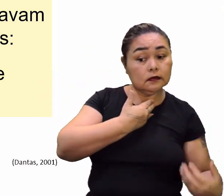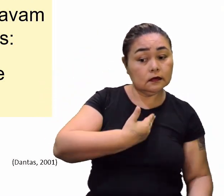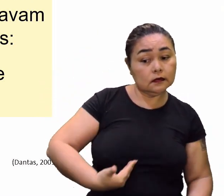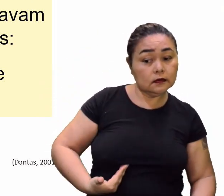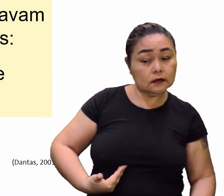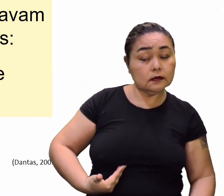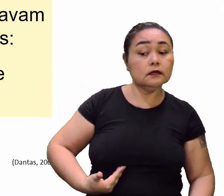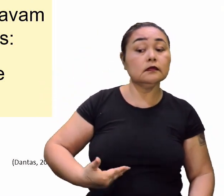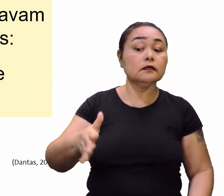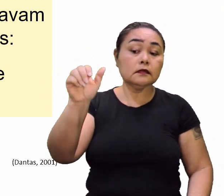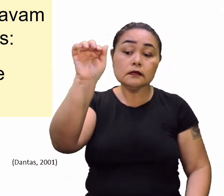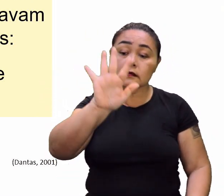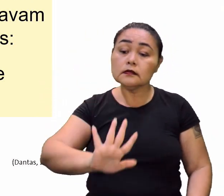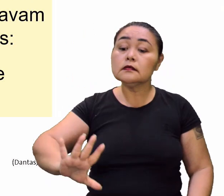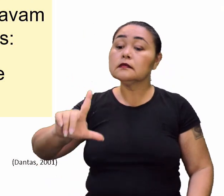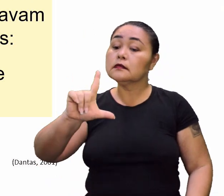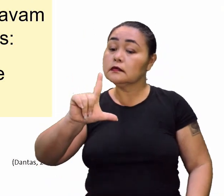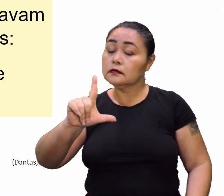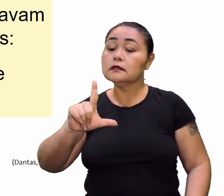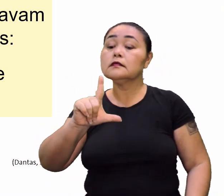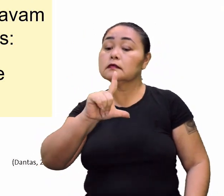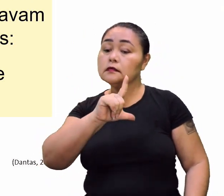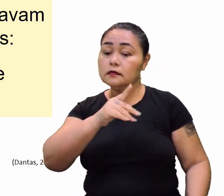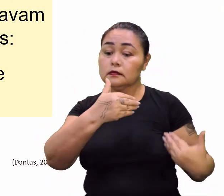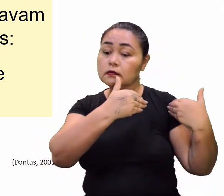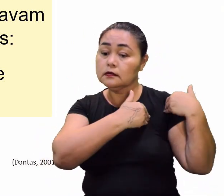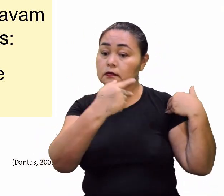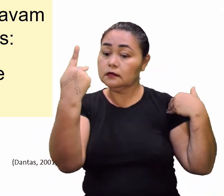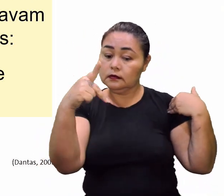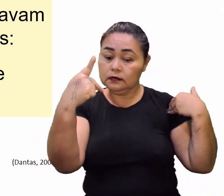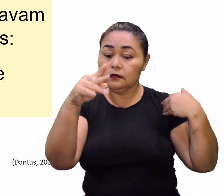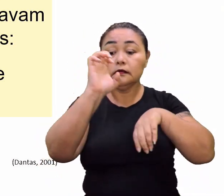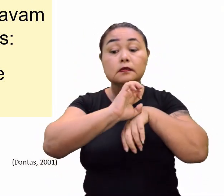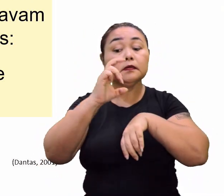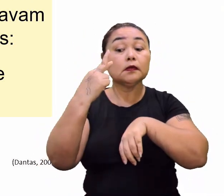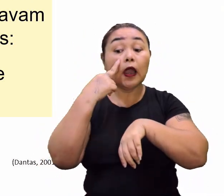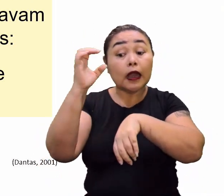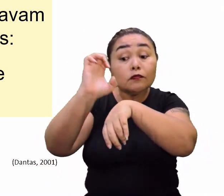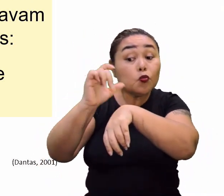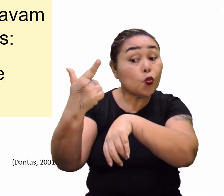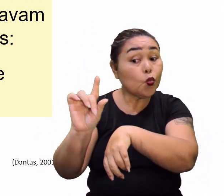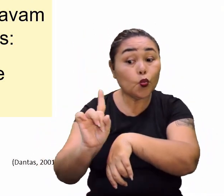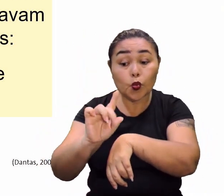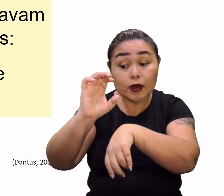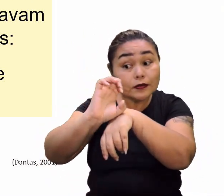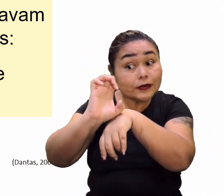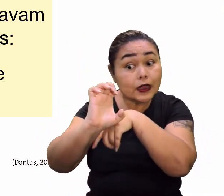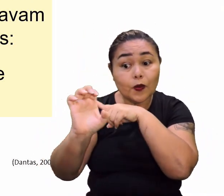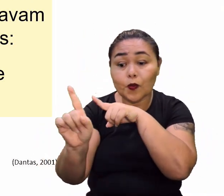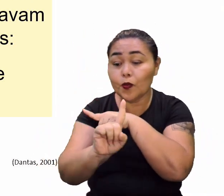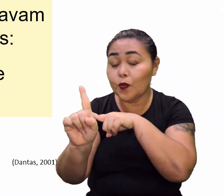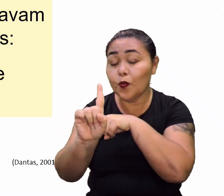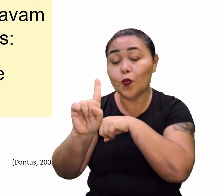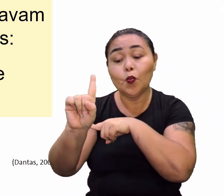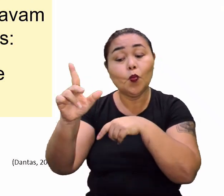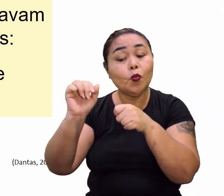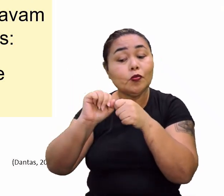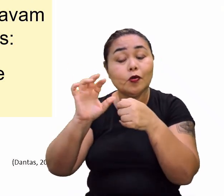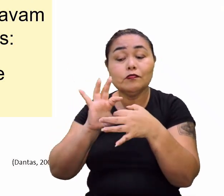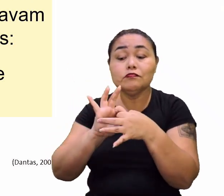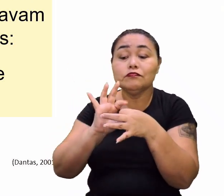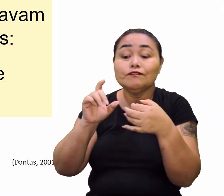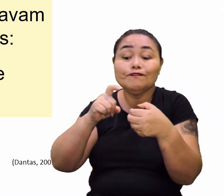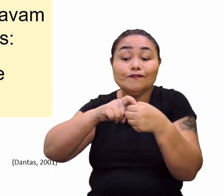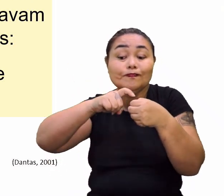era responsável por Rondônia, porque nós ainda não éramos Estado. Exato. Nós não tínhamos autonomia